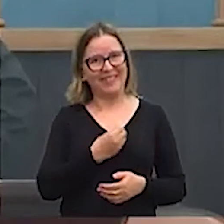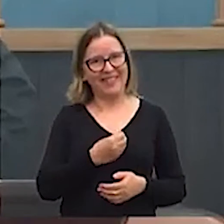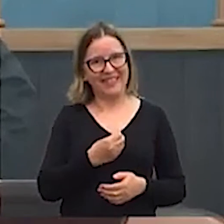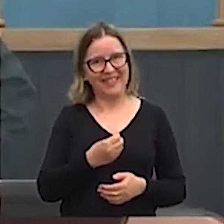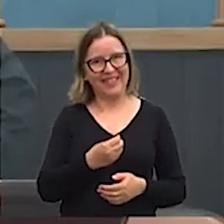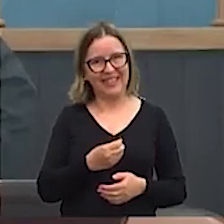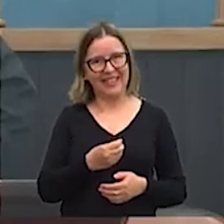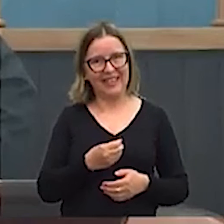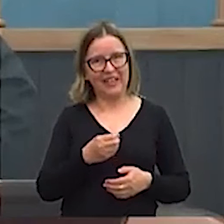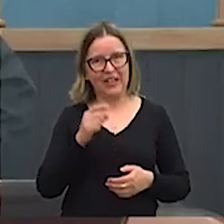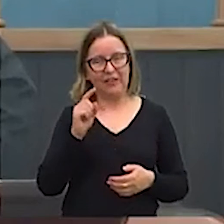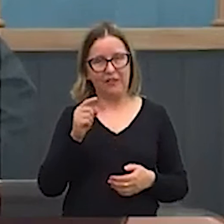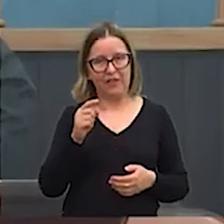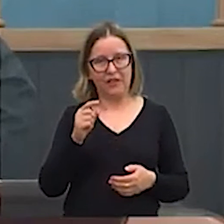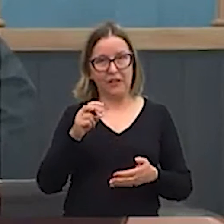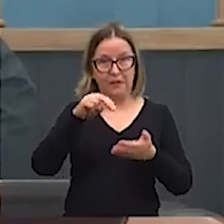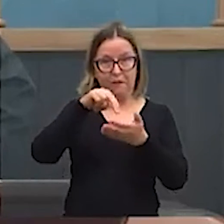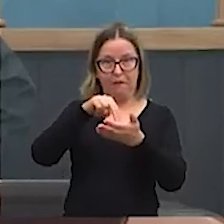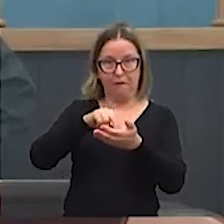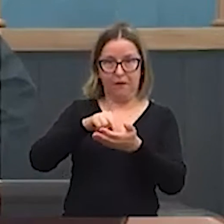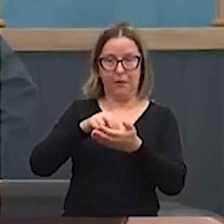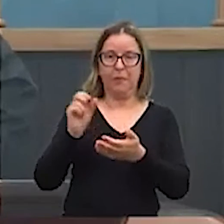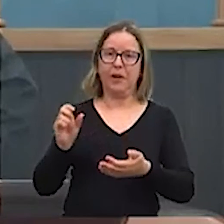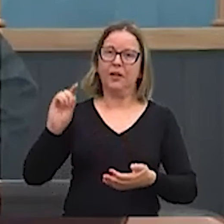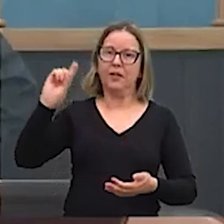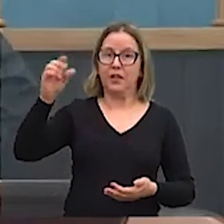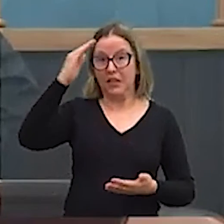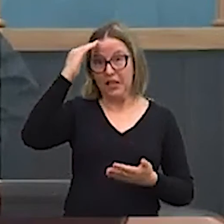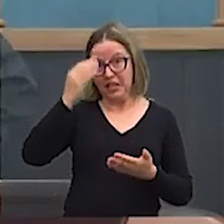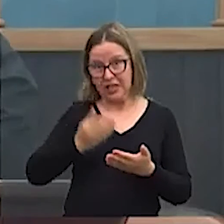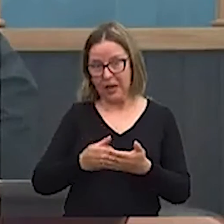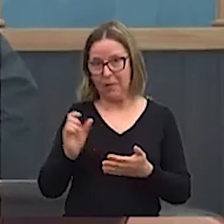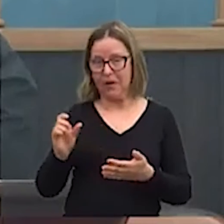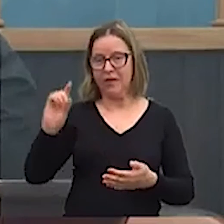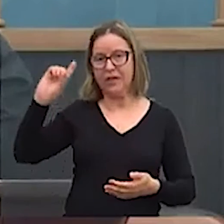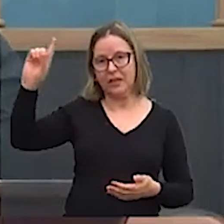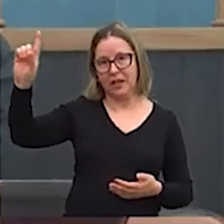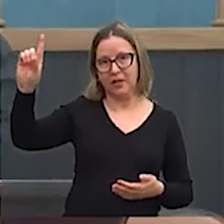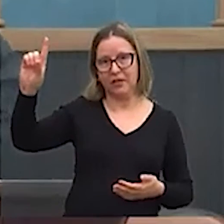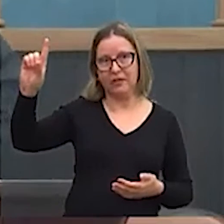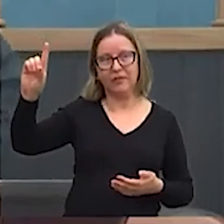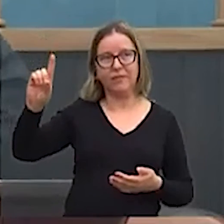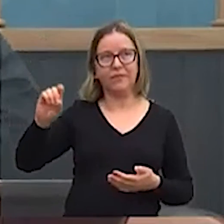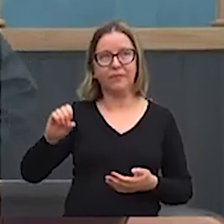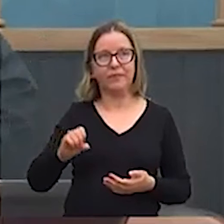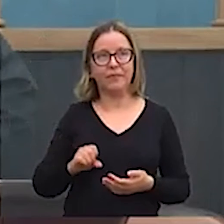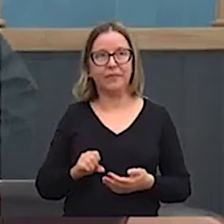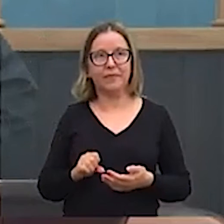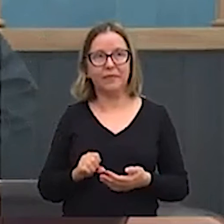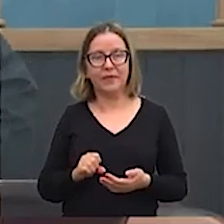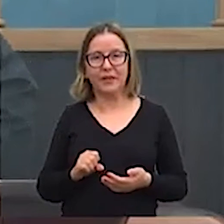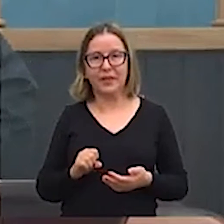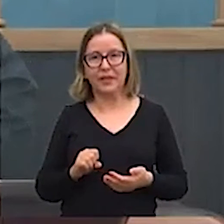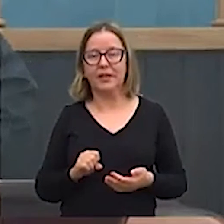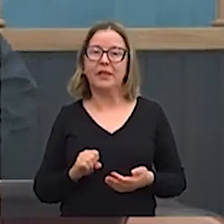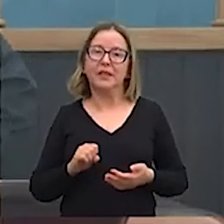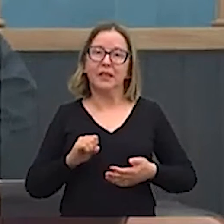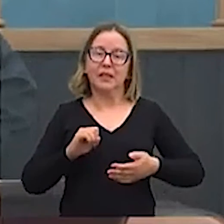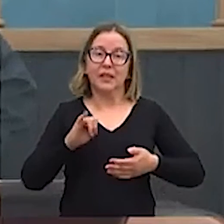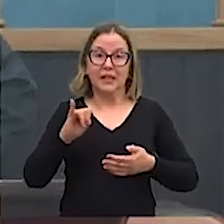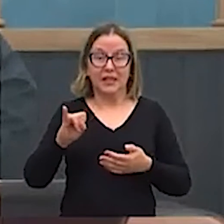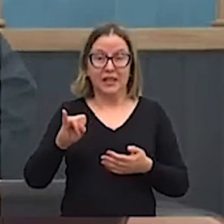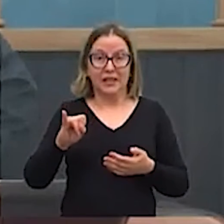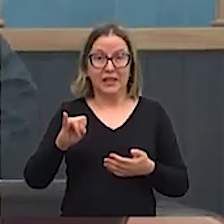você olhe para a palavra e creia no que a palavra está dizendo. Se esta ação de Espírito chegar ao seu coração, você